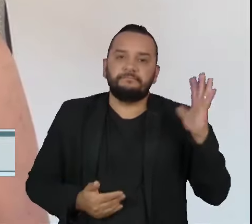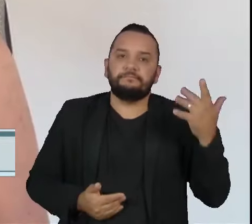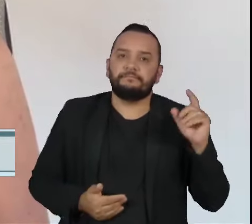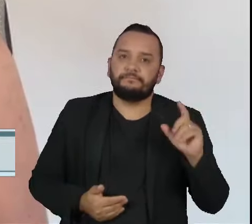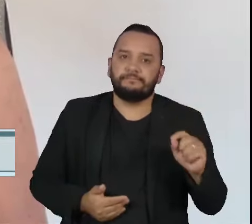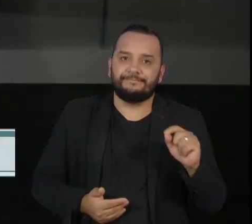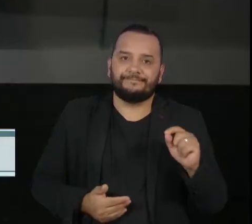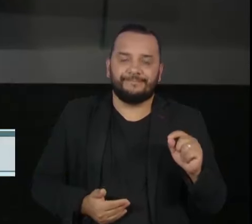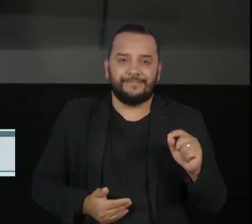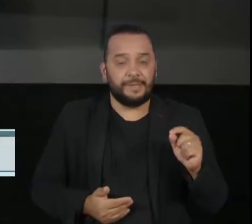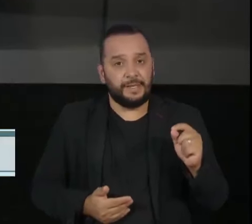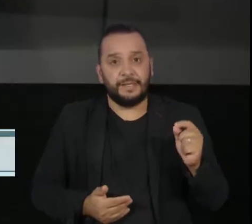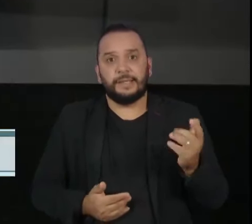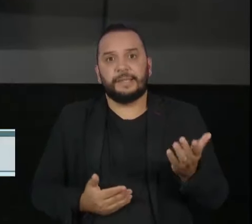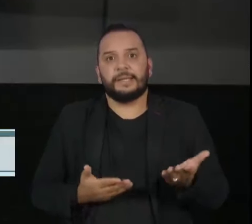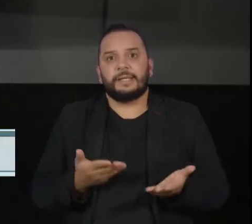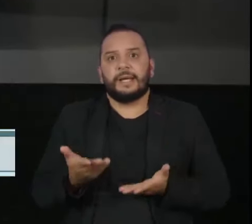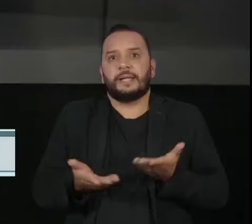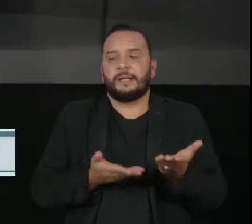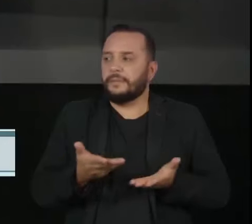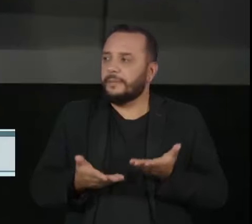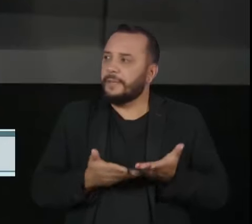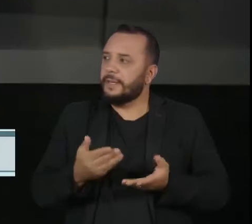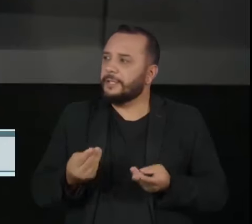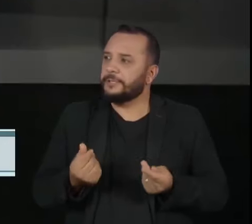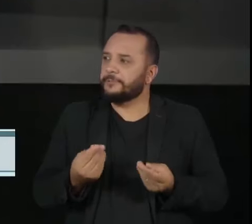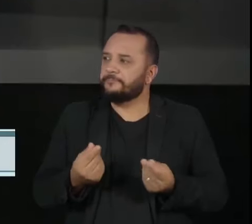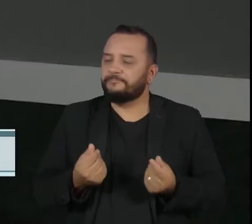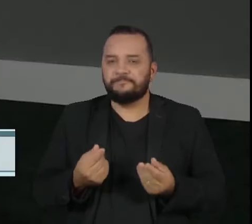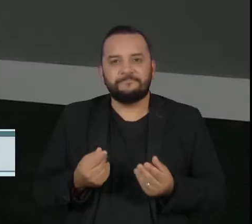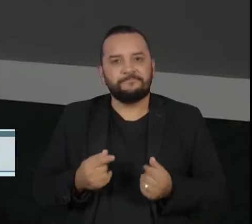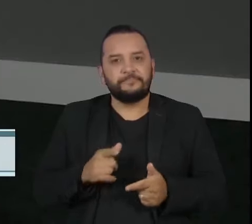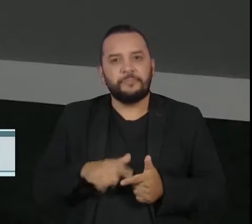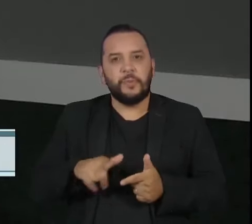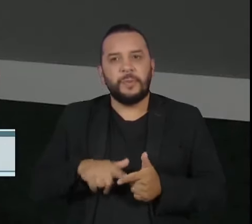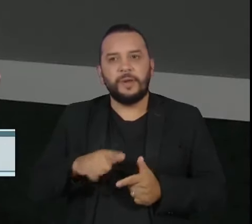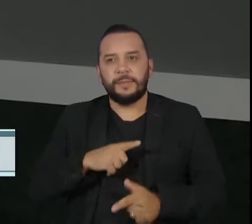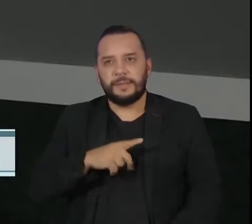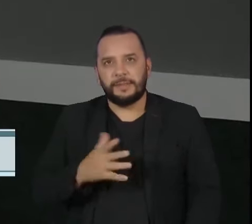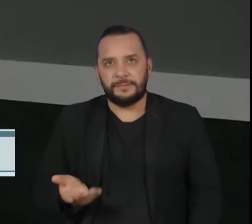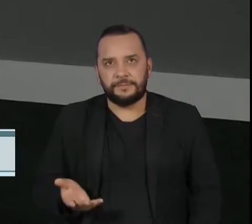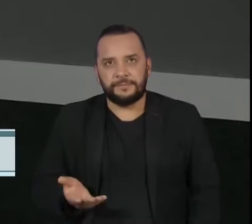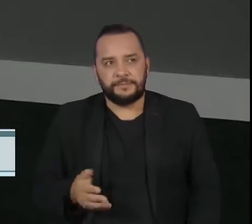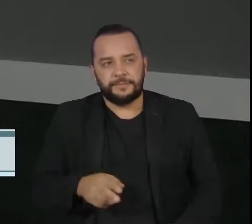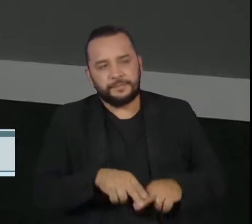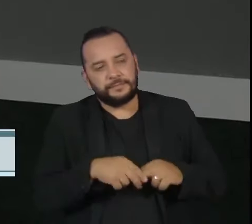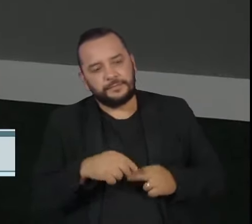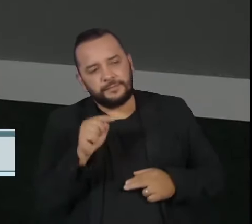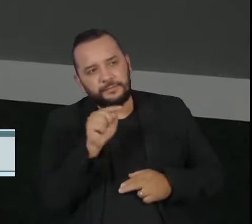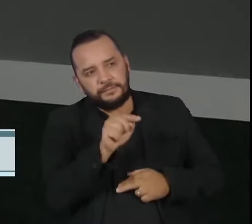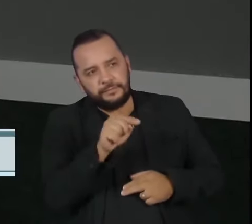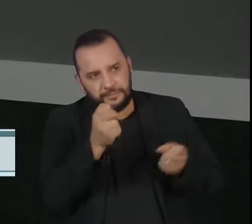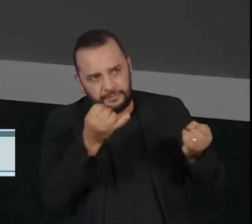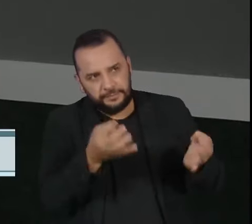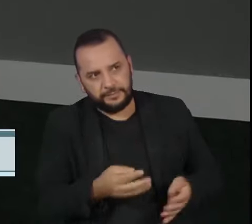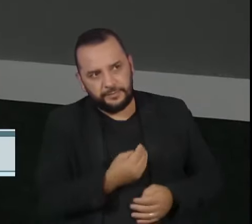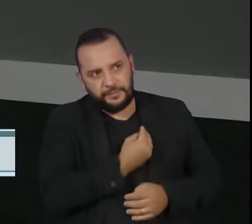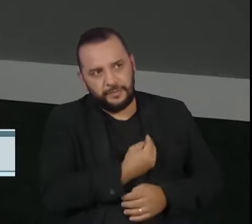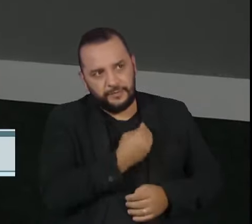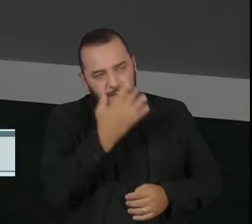um tratamento, de alguma forma, deficitário. Por conta de todas essas implicações na vida